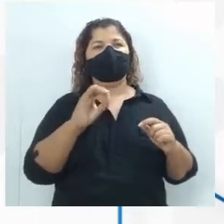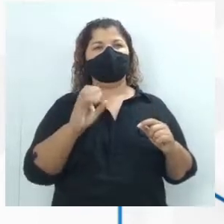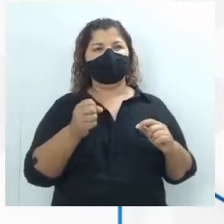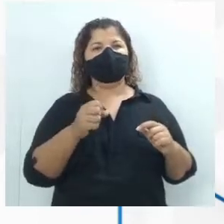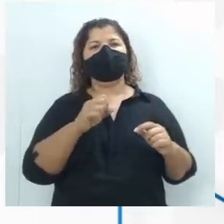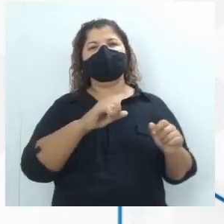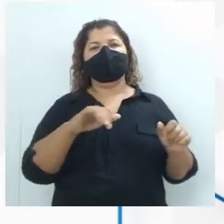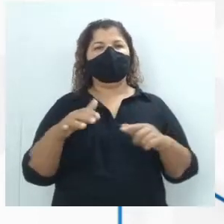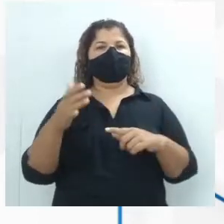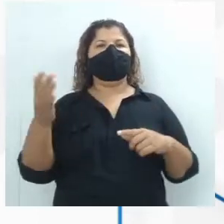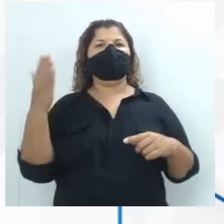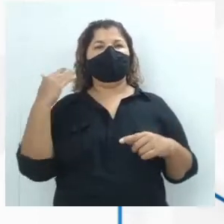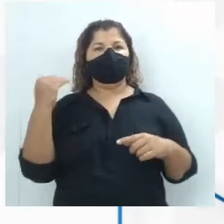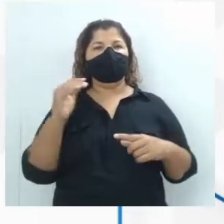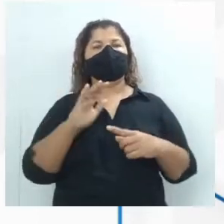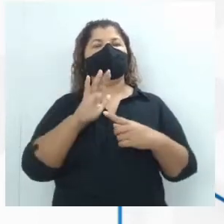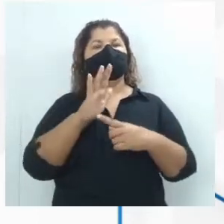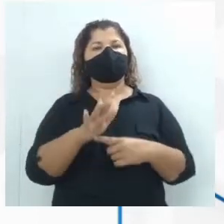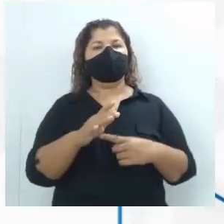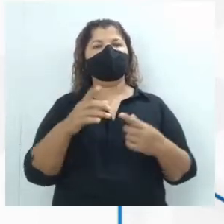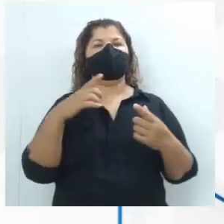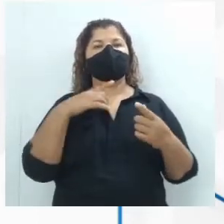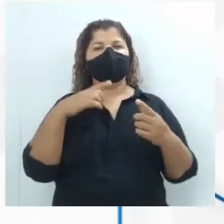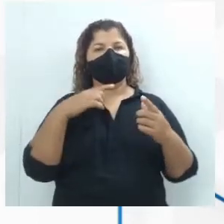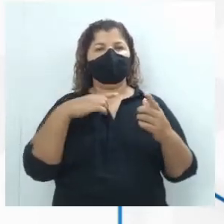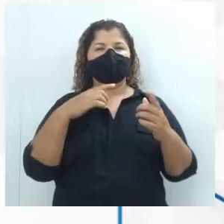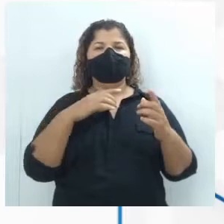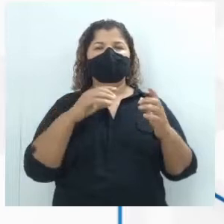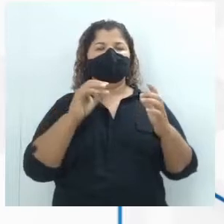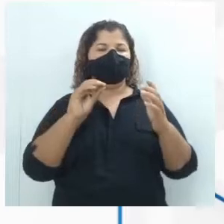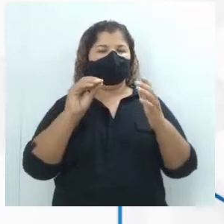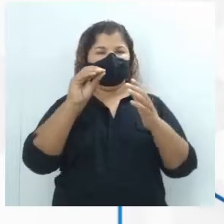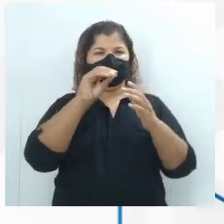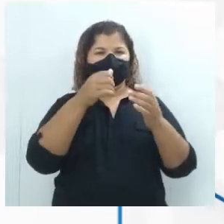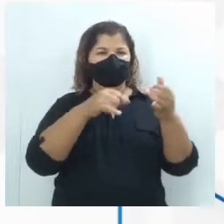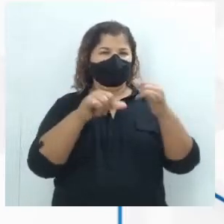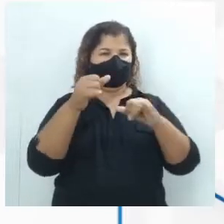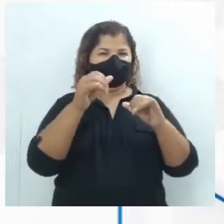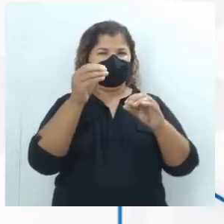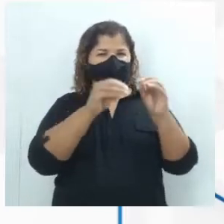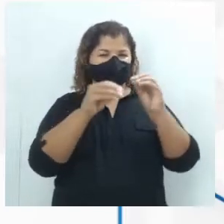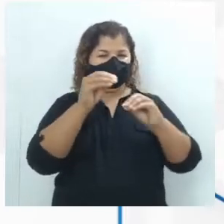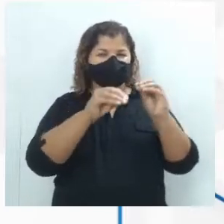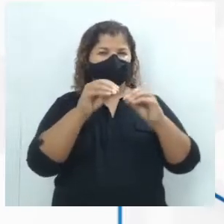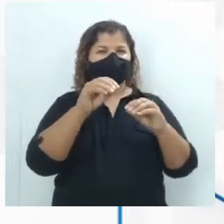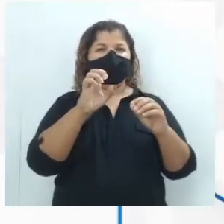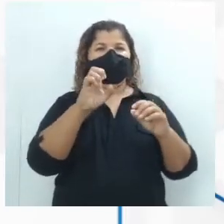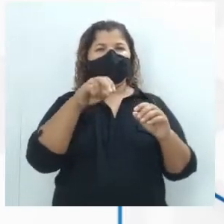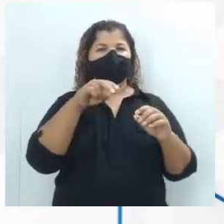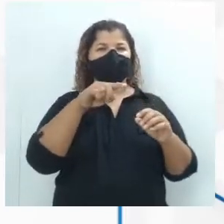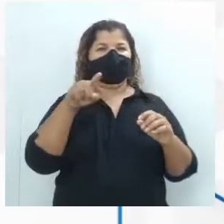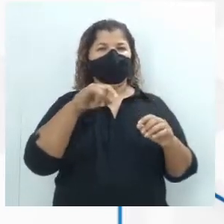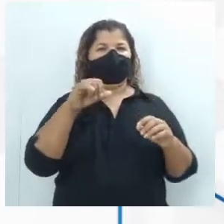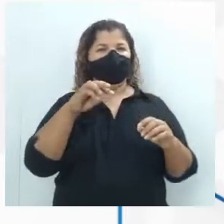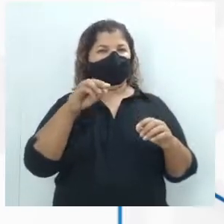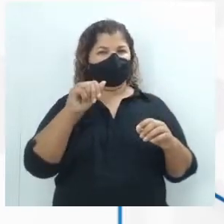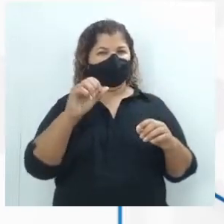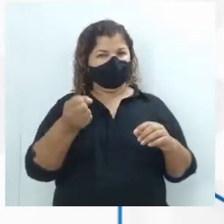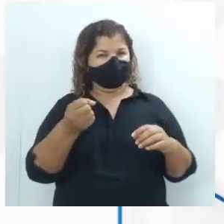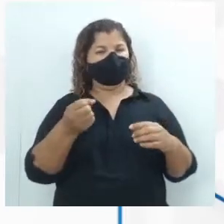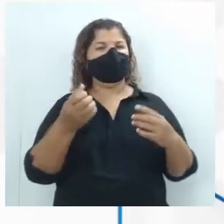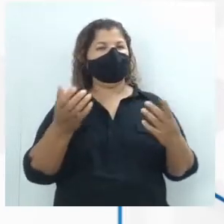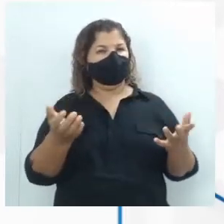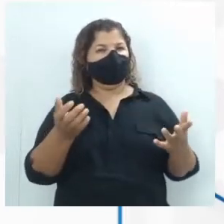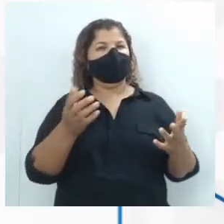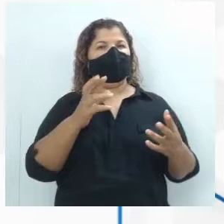gente mostrou todas as enzimazinhas do retrovírus, tudo bonitinho. Lembrando que o retrovírus é um tipo de vírus que tem RNA como